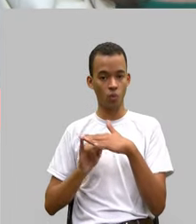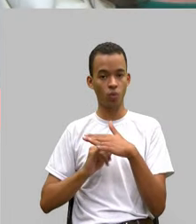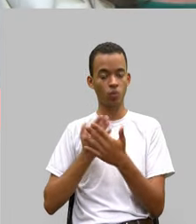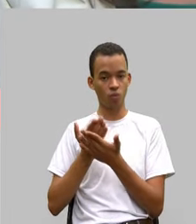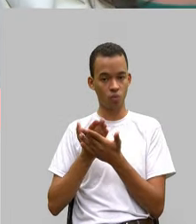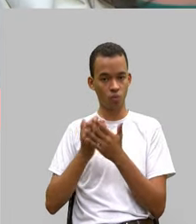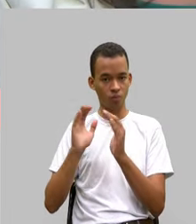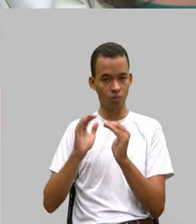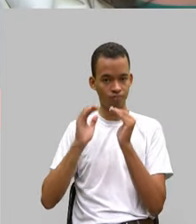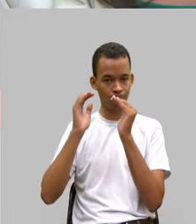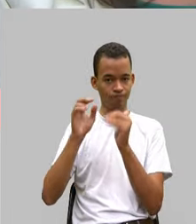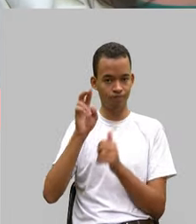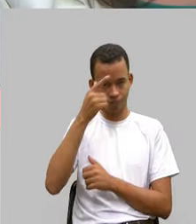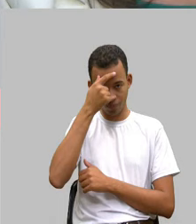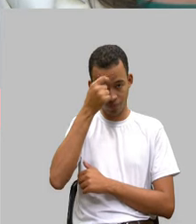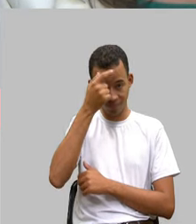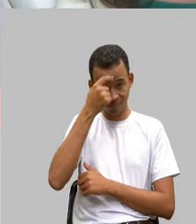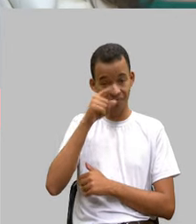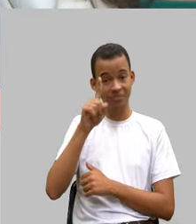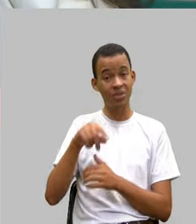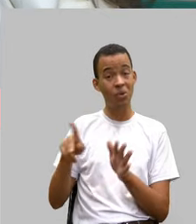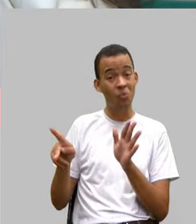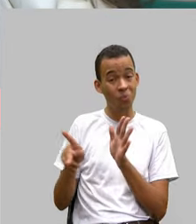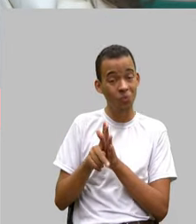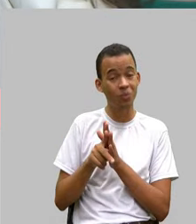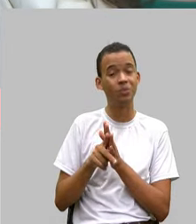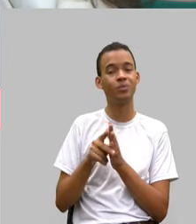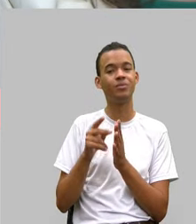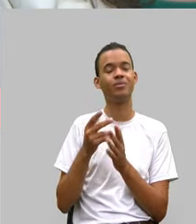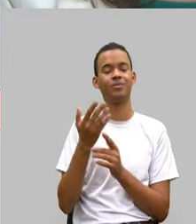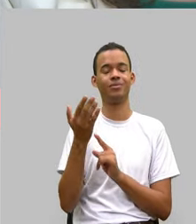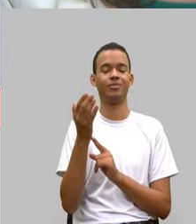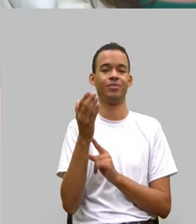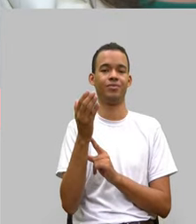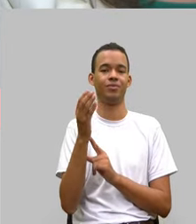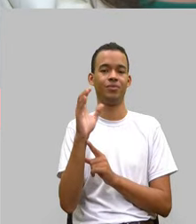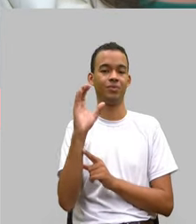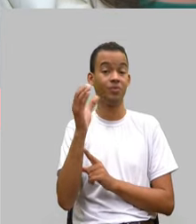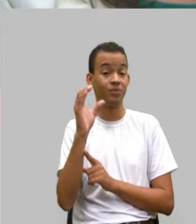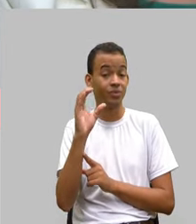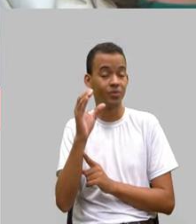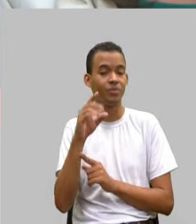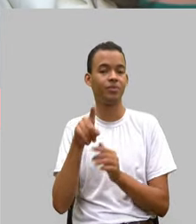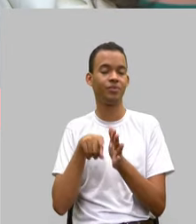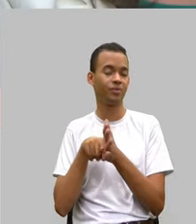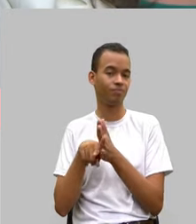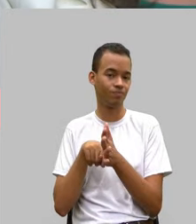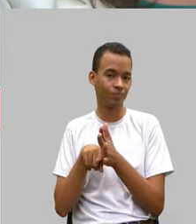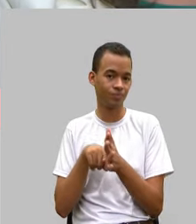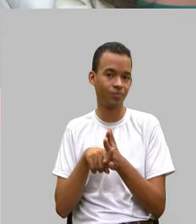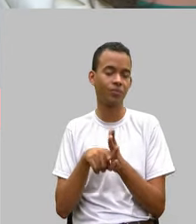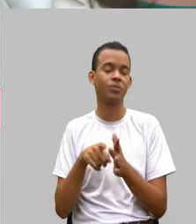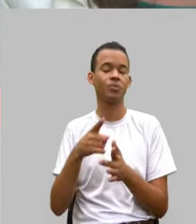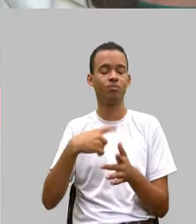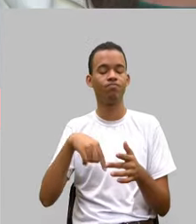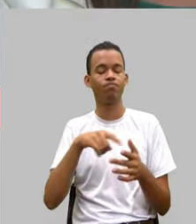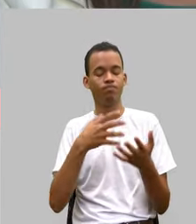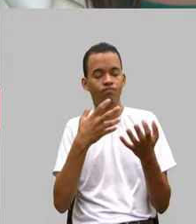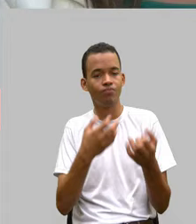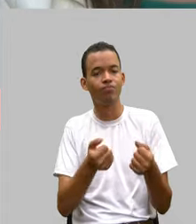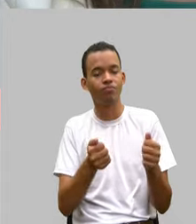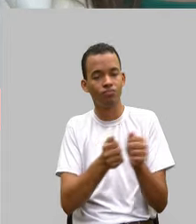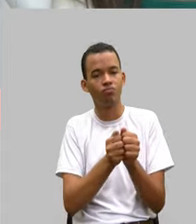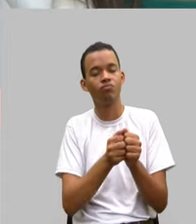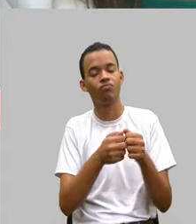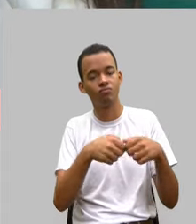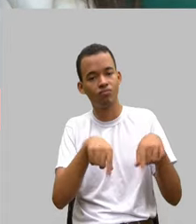pesquisar qualquer tema principalmente aqueles que geram um impacto tão Positivo na melhoria da qualidade de vida das pessoas nesse contexto